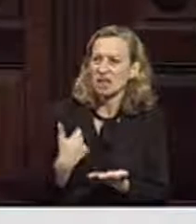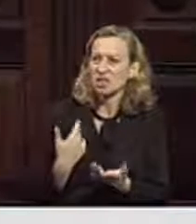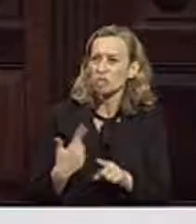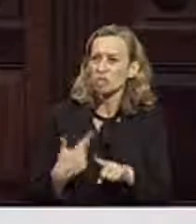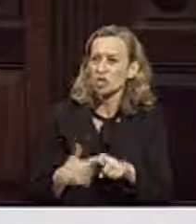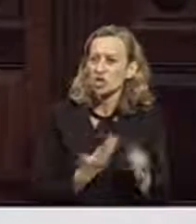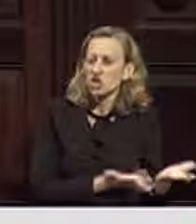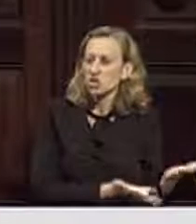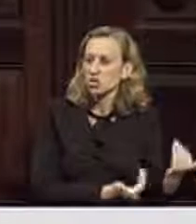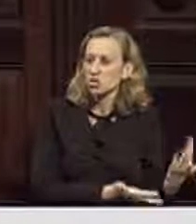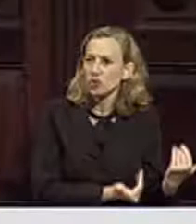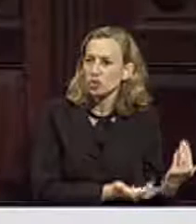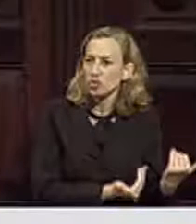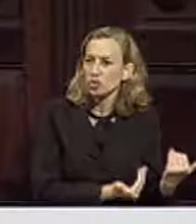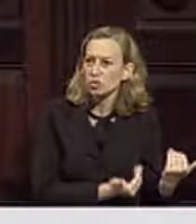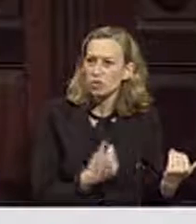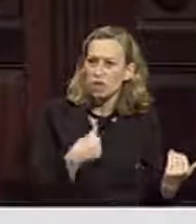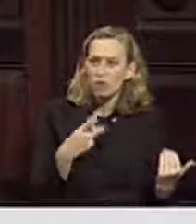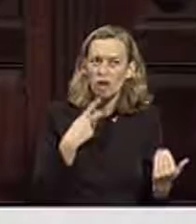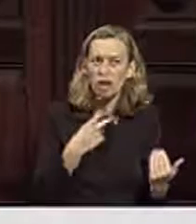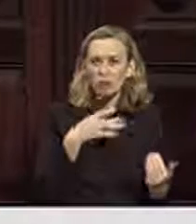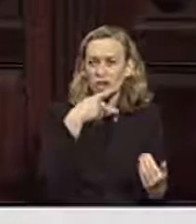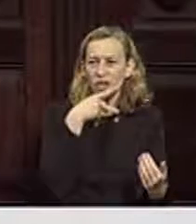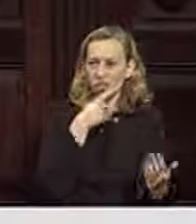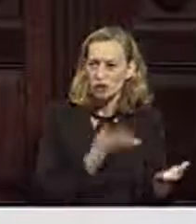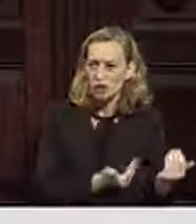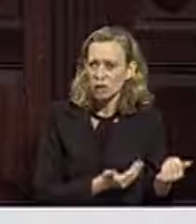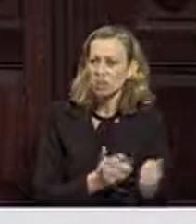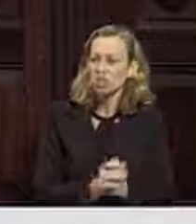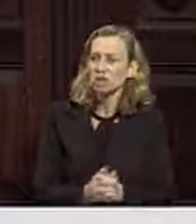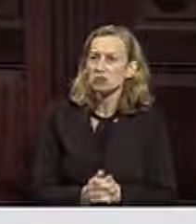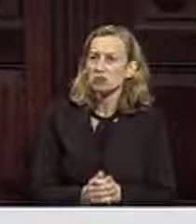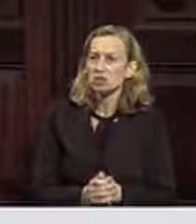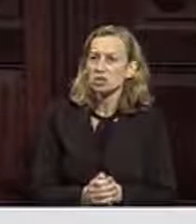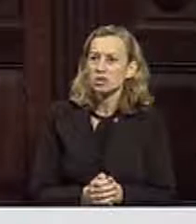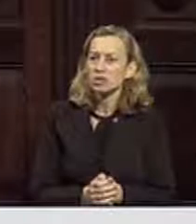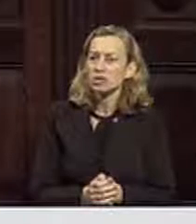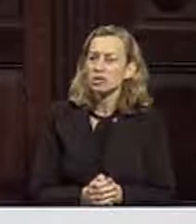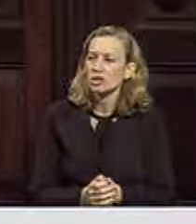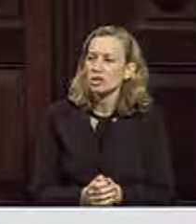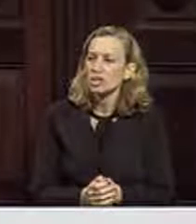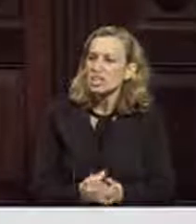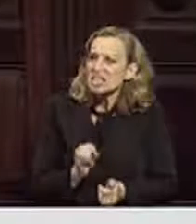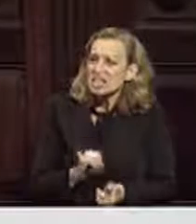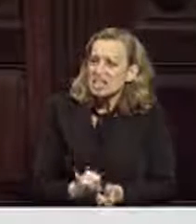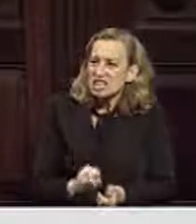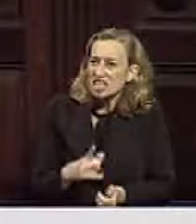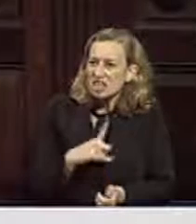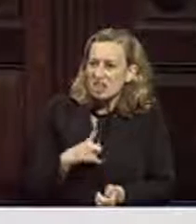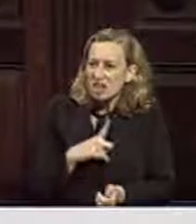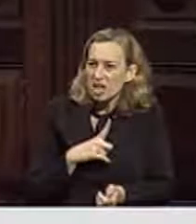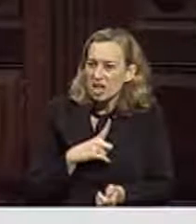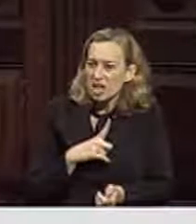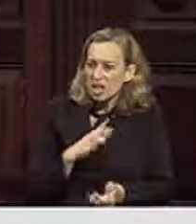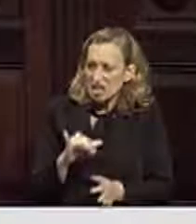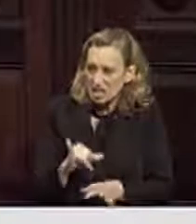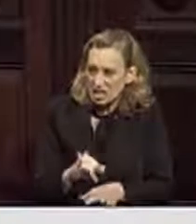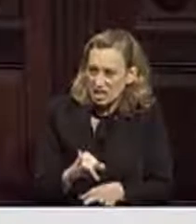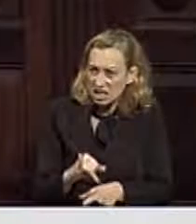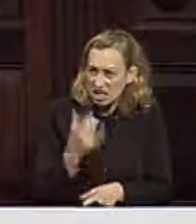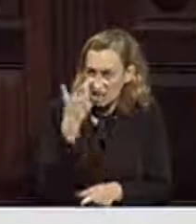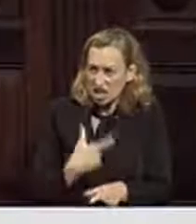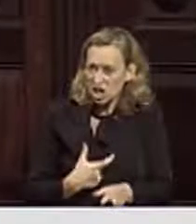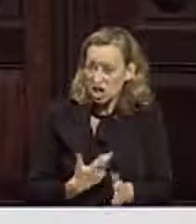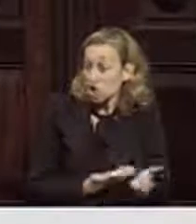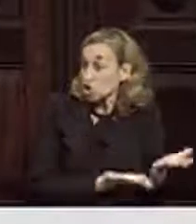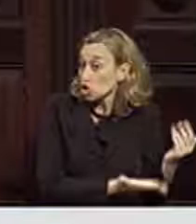isso para os parlamentares juvenis, não adianta ser jovem e ter cabeça de velho.